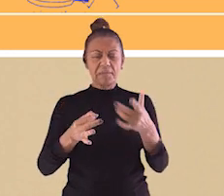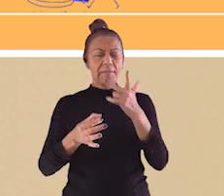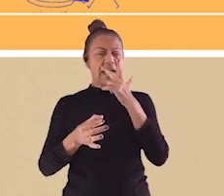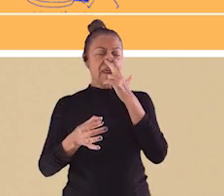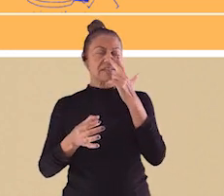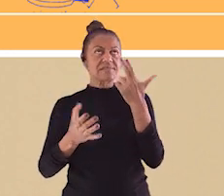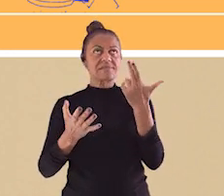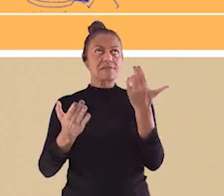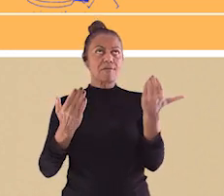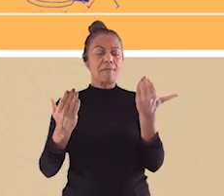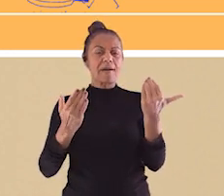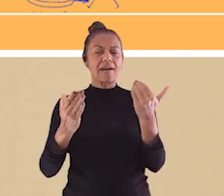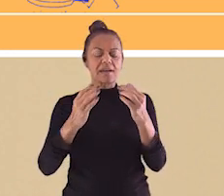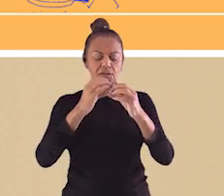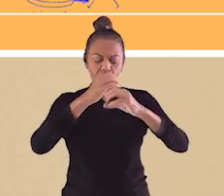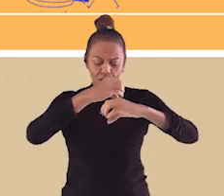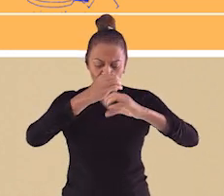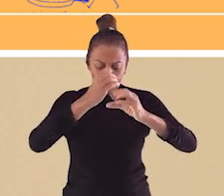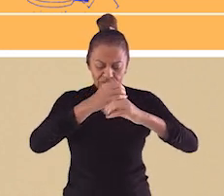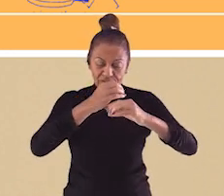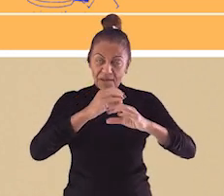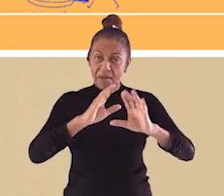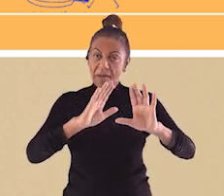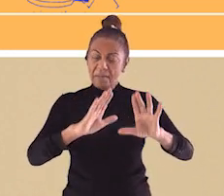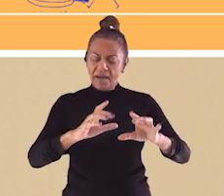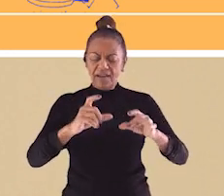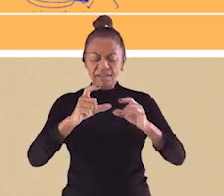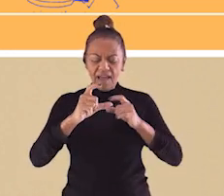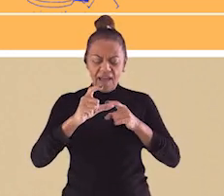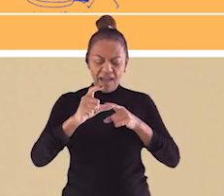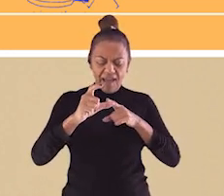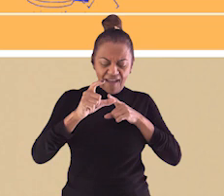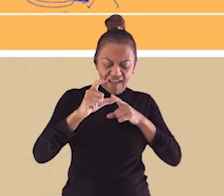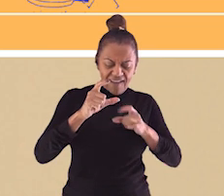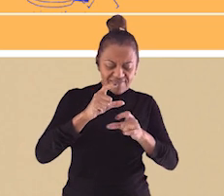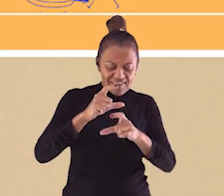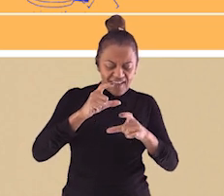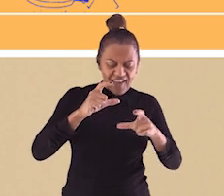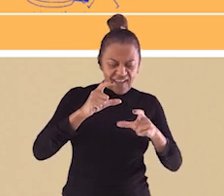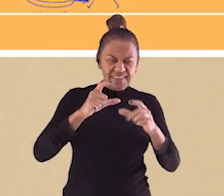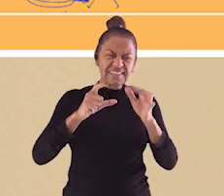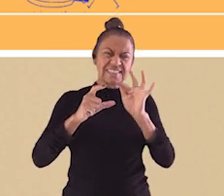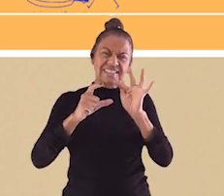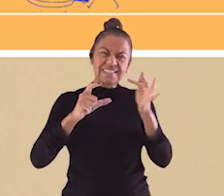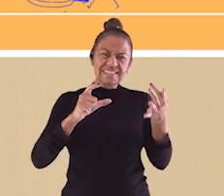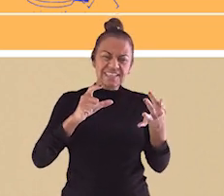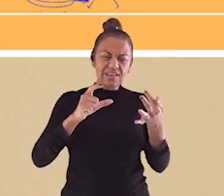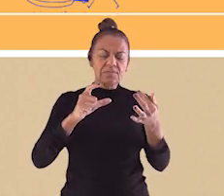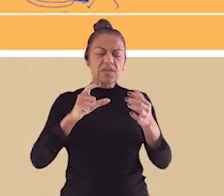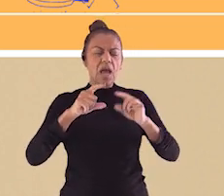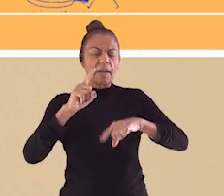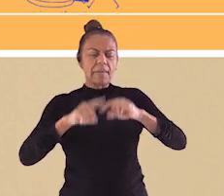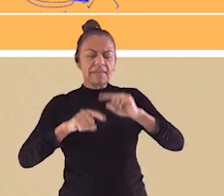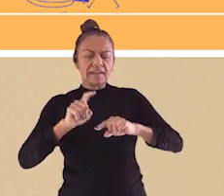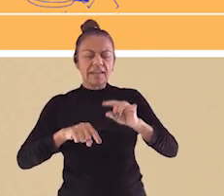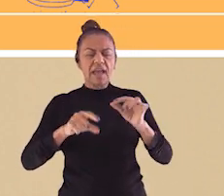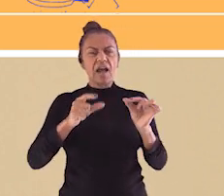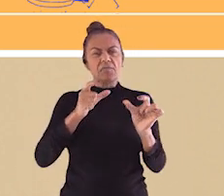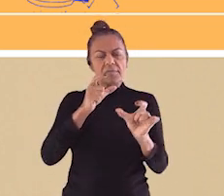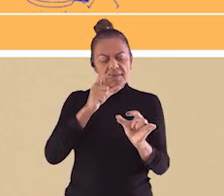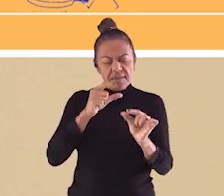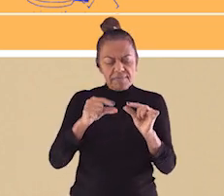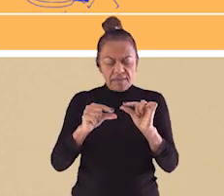simples. É utilizada para observar de um jeito mais fácil pequenos objetos e alguns detalhes